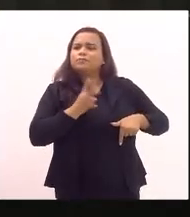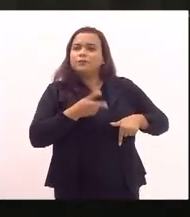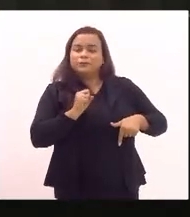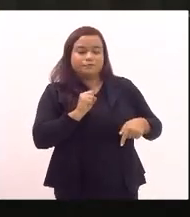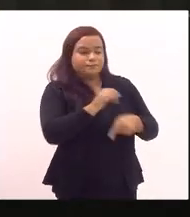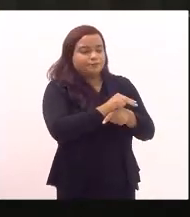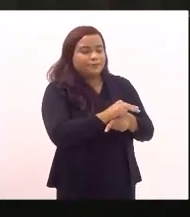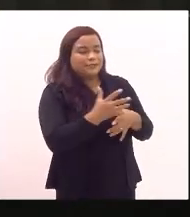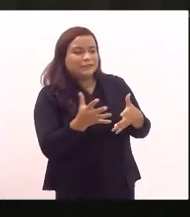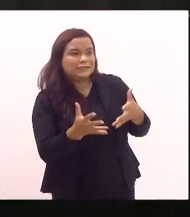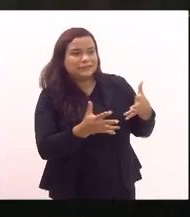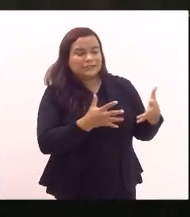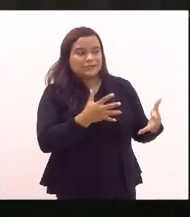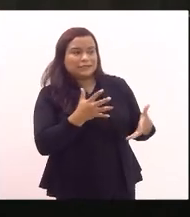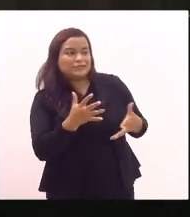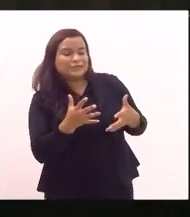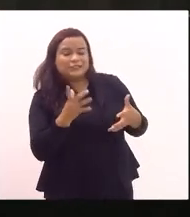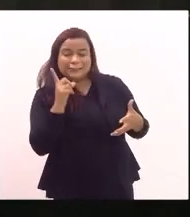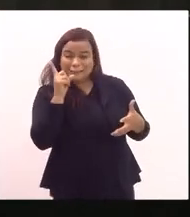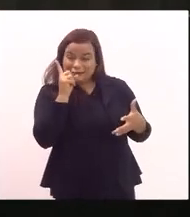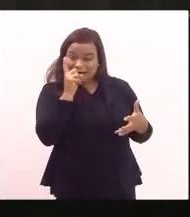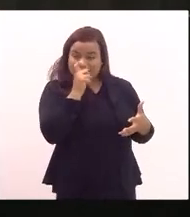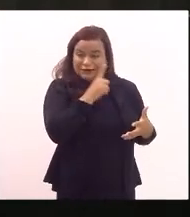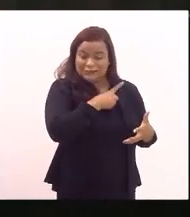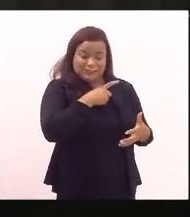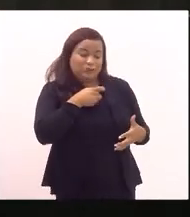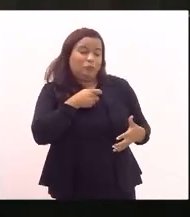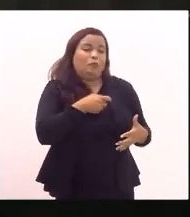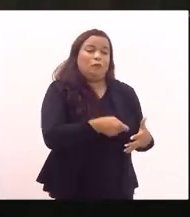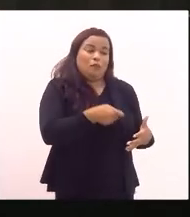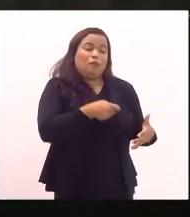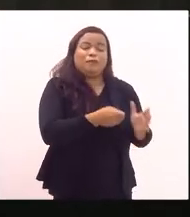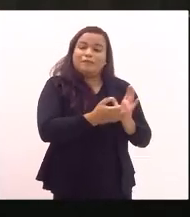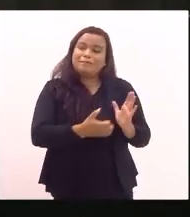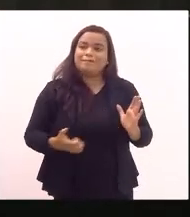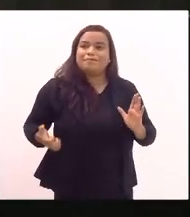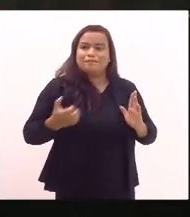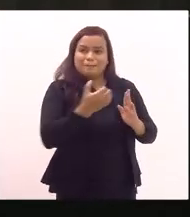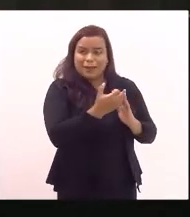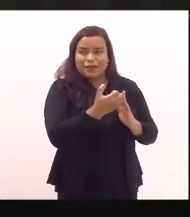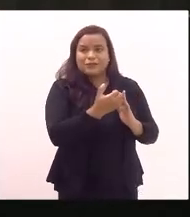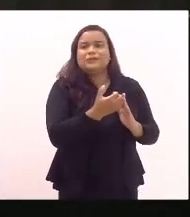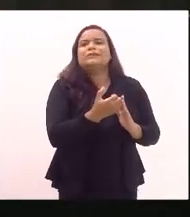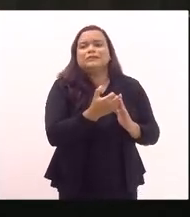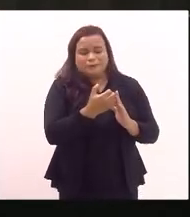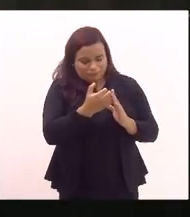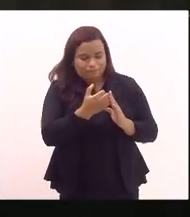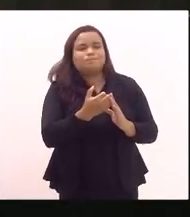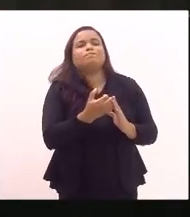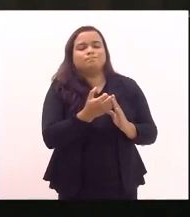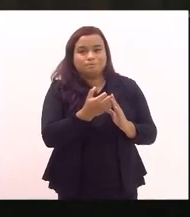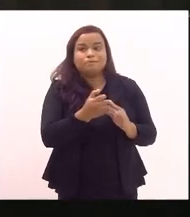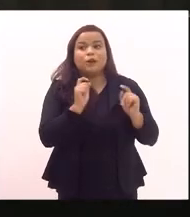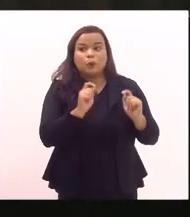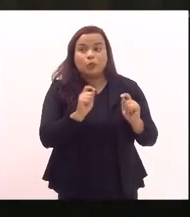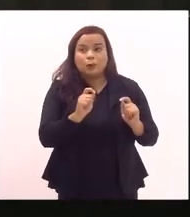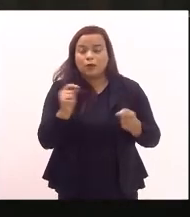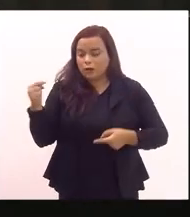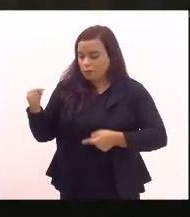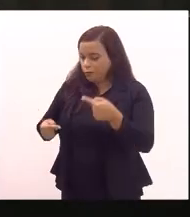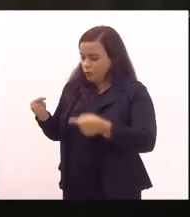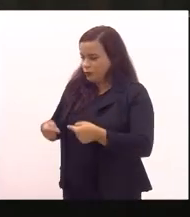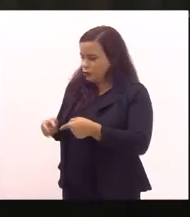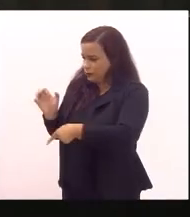deu de maneira muito dura e muito aquém daquilo que como